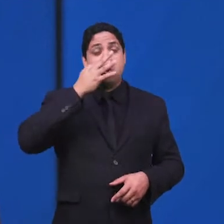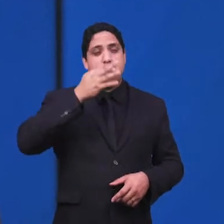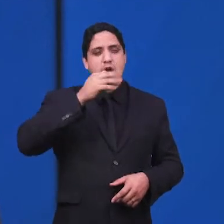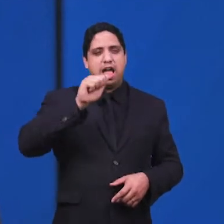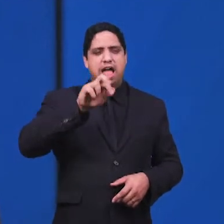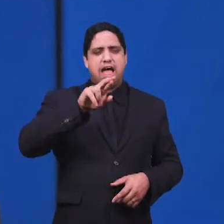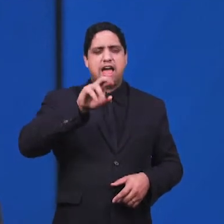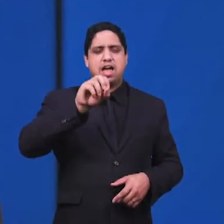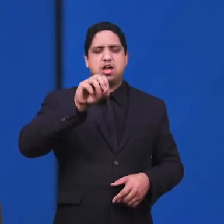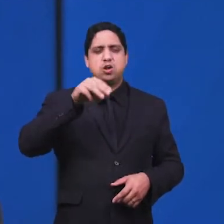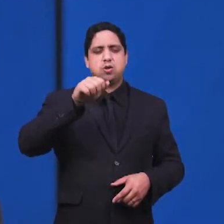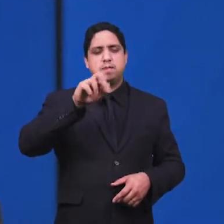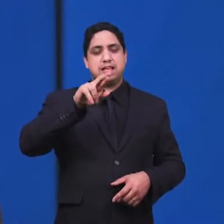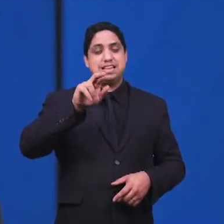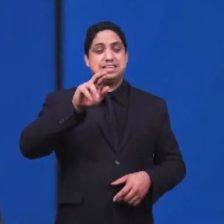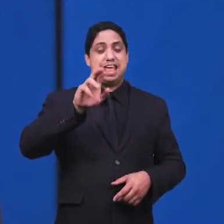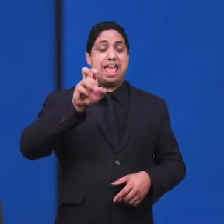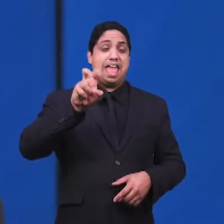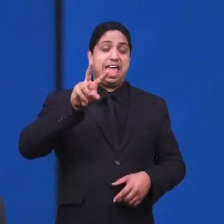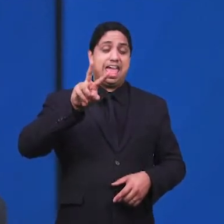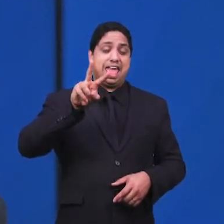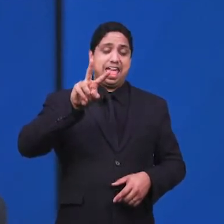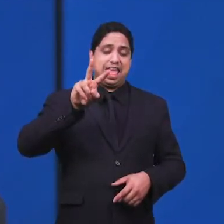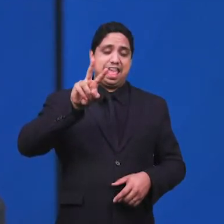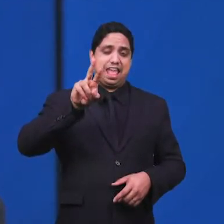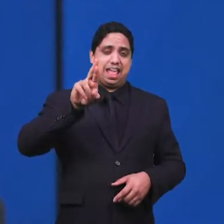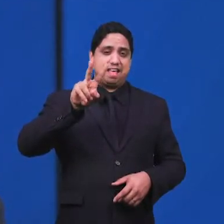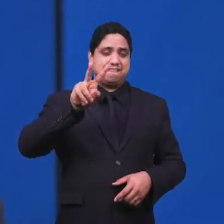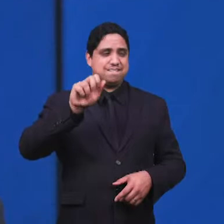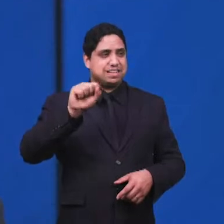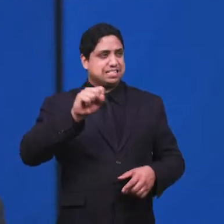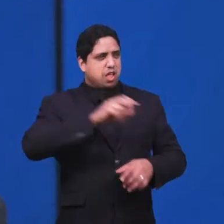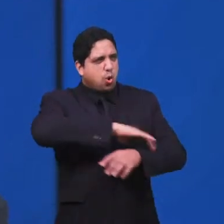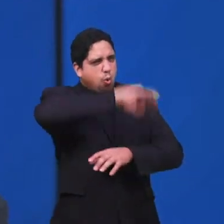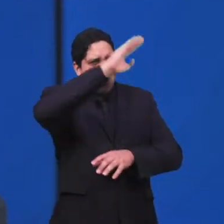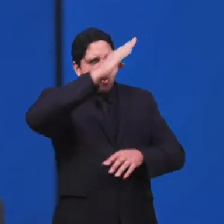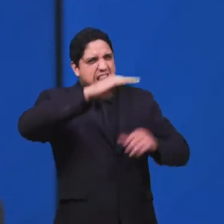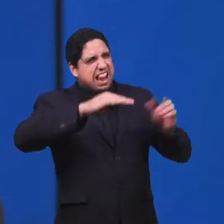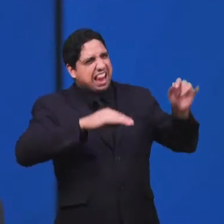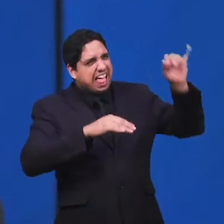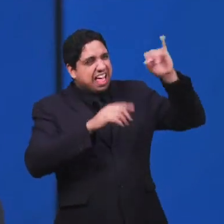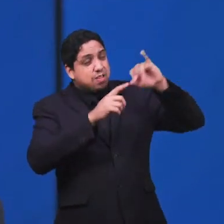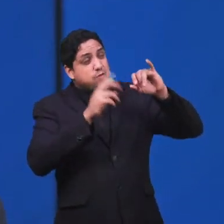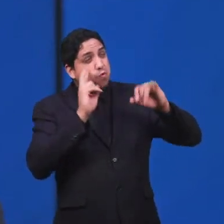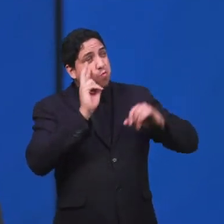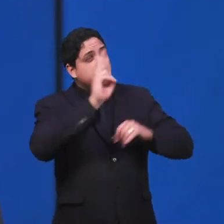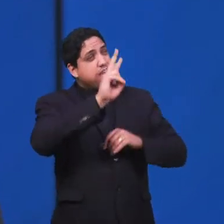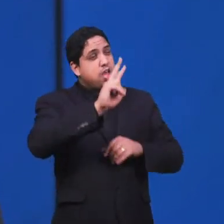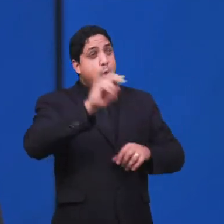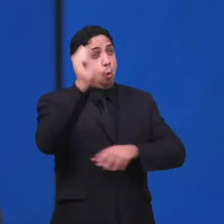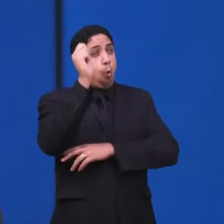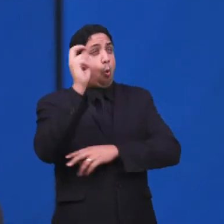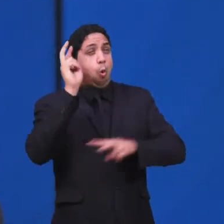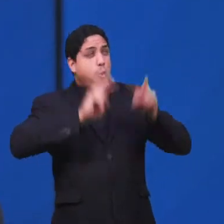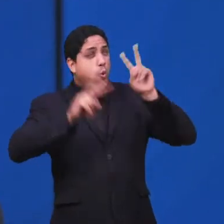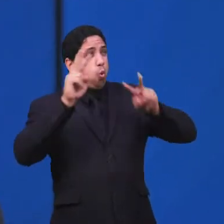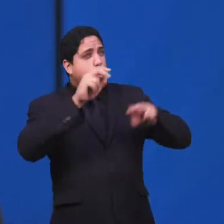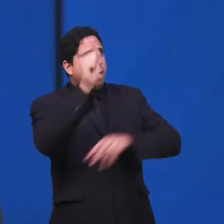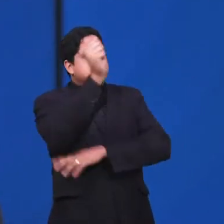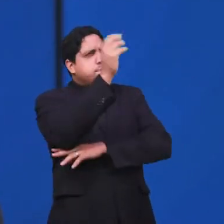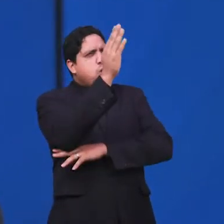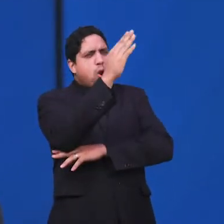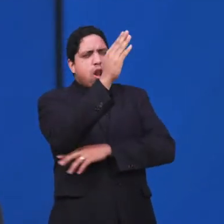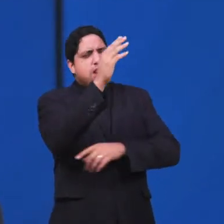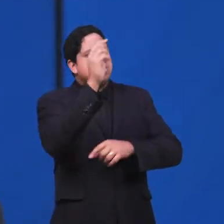colinas de ervas aromáticas. Então isso está no alto, isso é visível. O vento bate e todos veem ali e